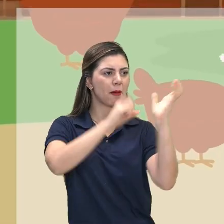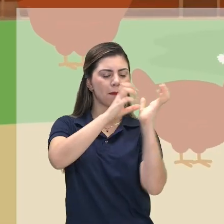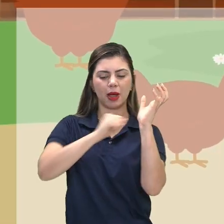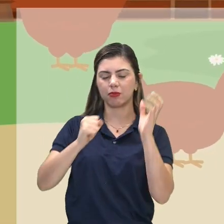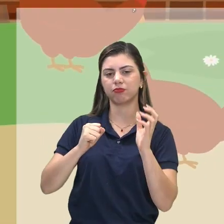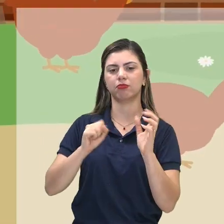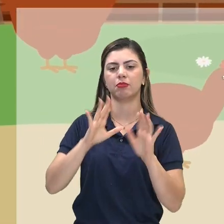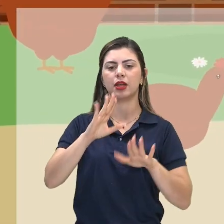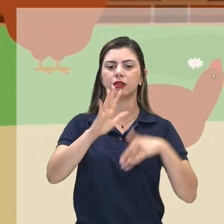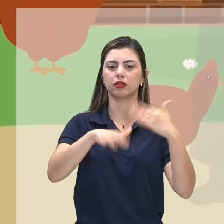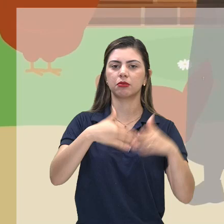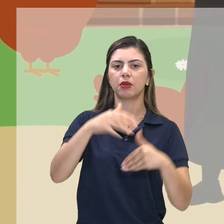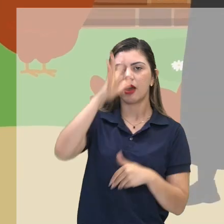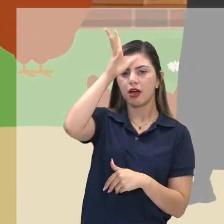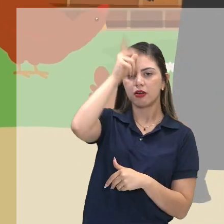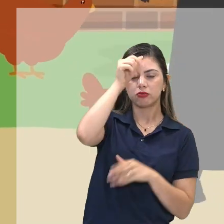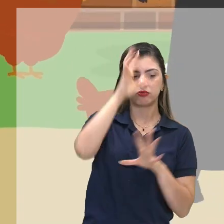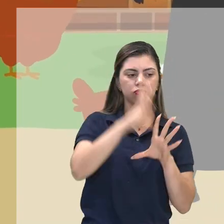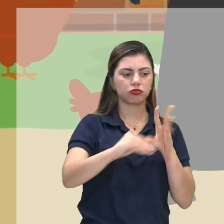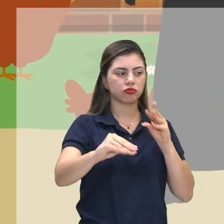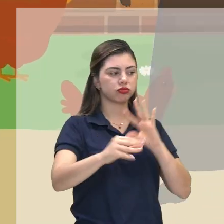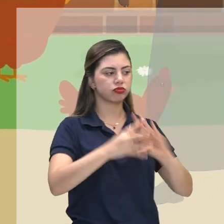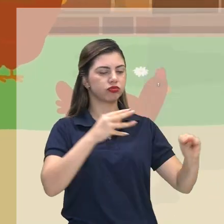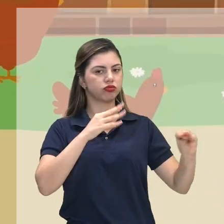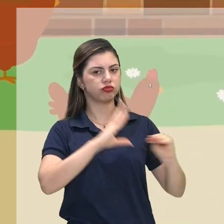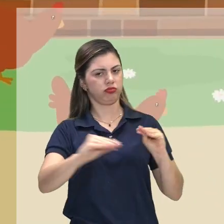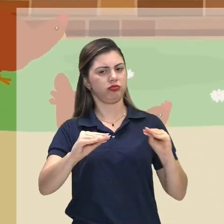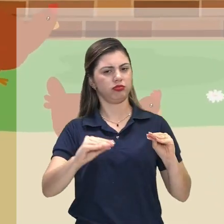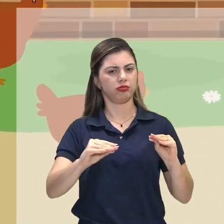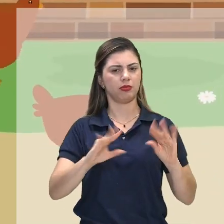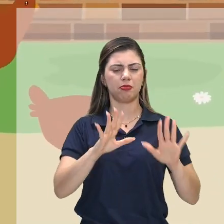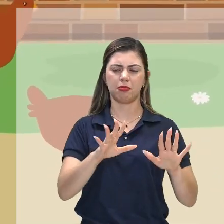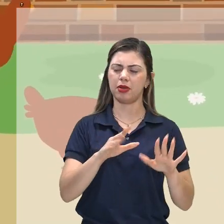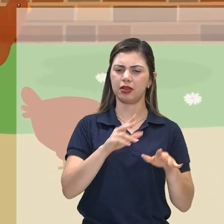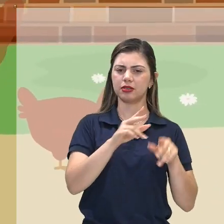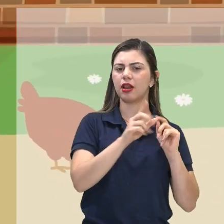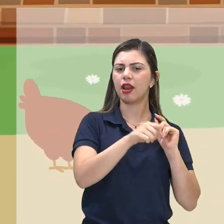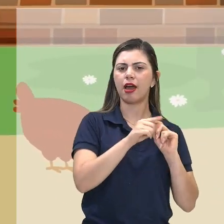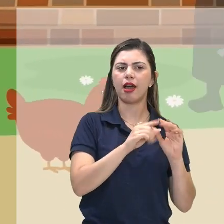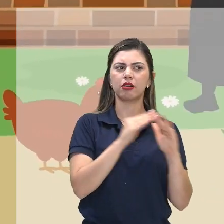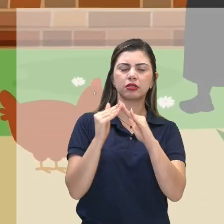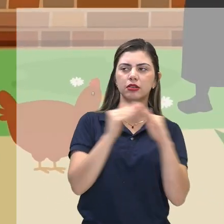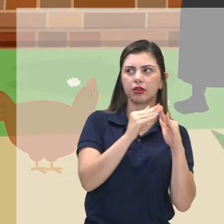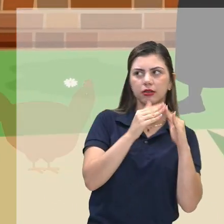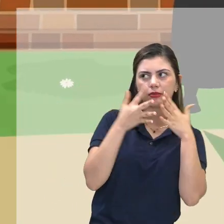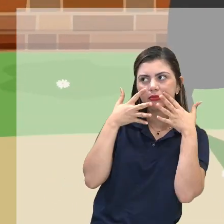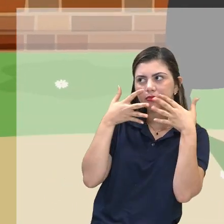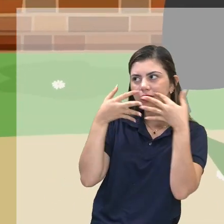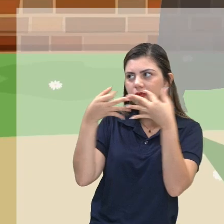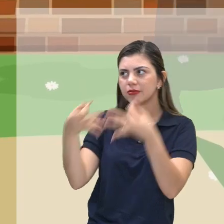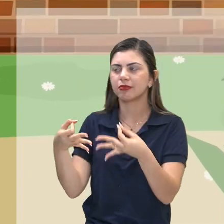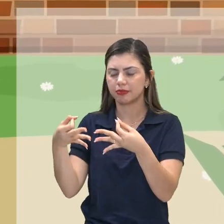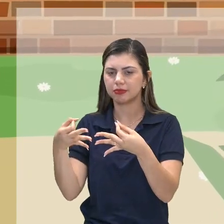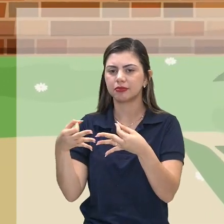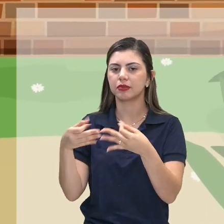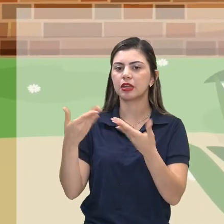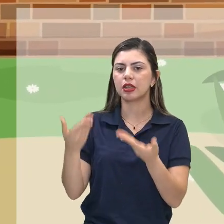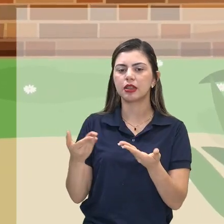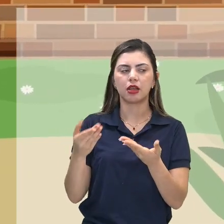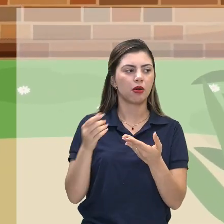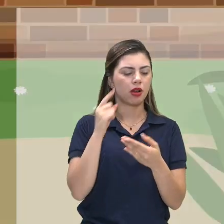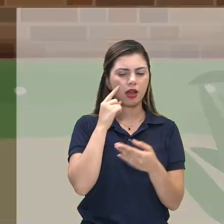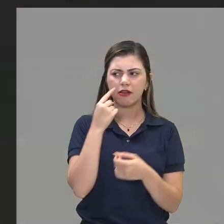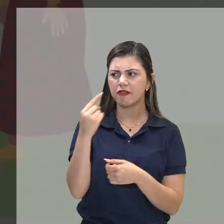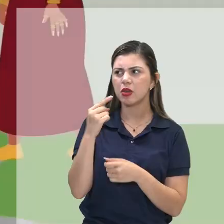Depois, as galinhas começaram a desaparecer. Mas a vizinhança estava atenta. E todas as pistas levavam a